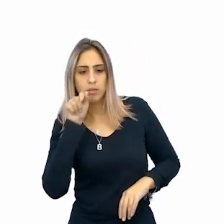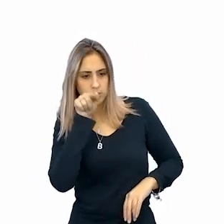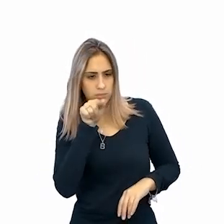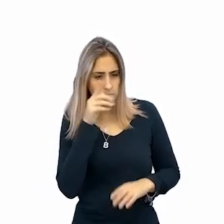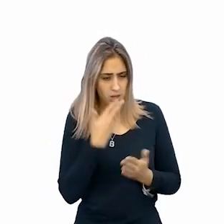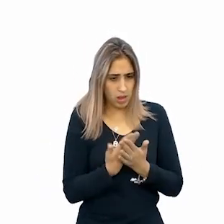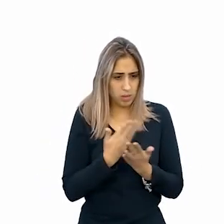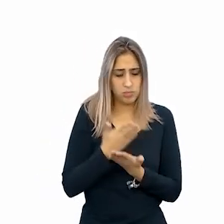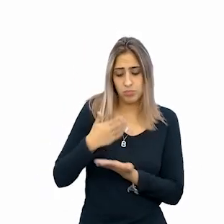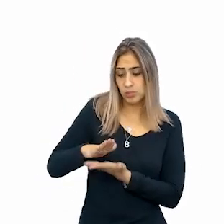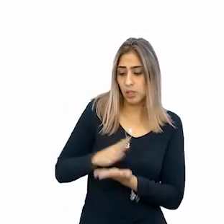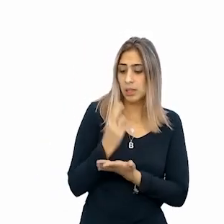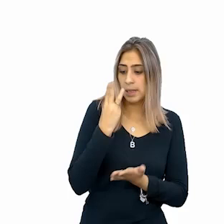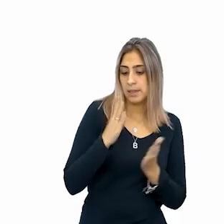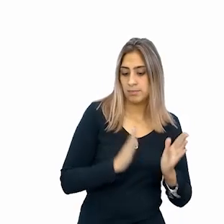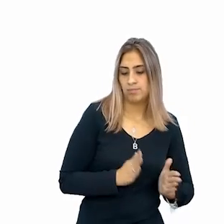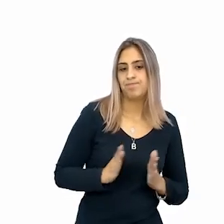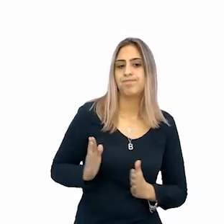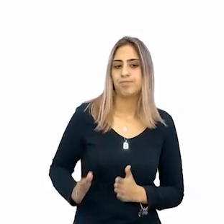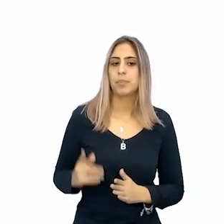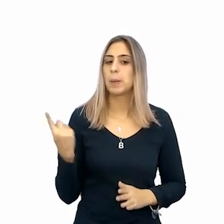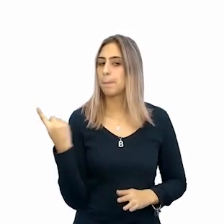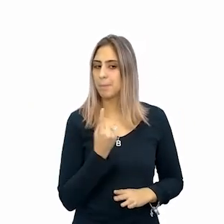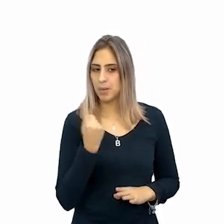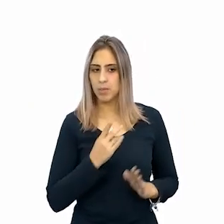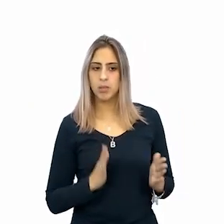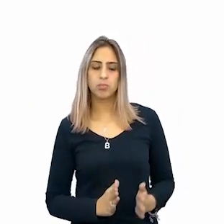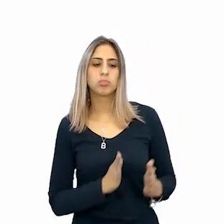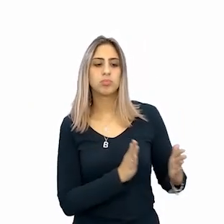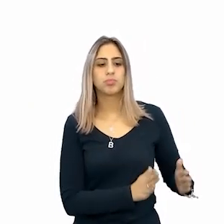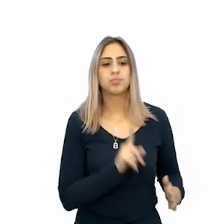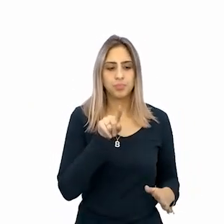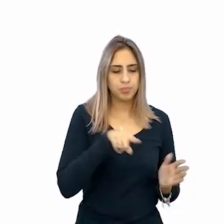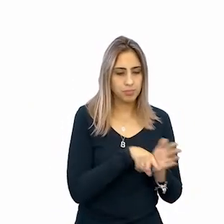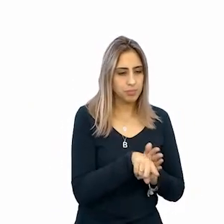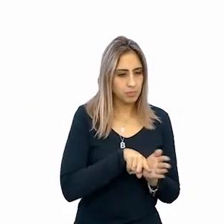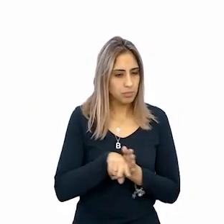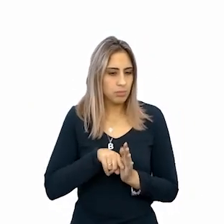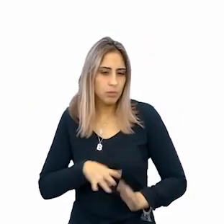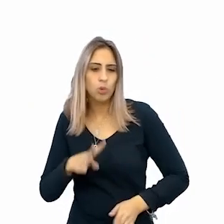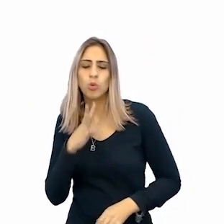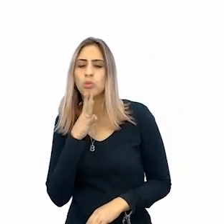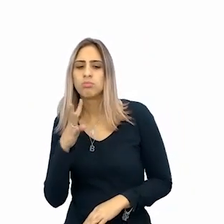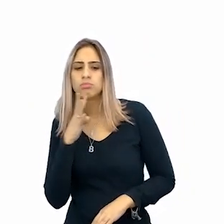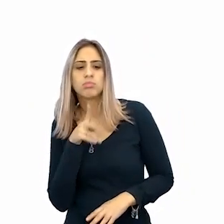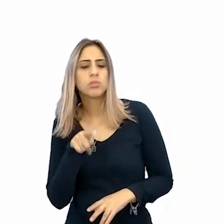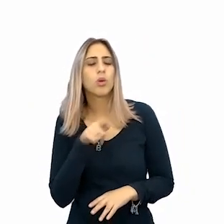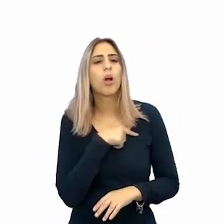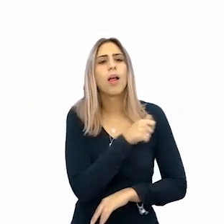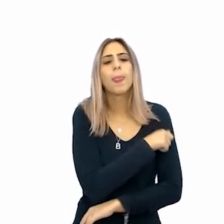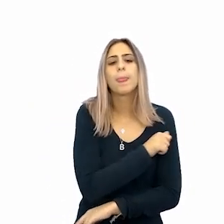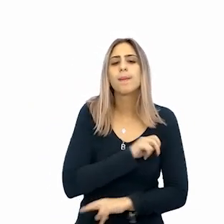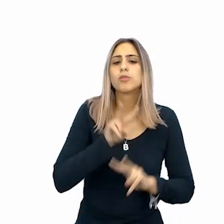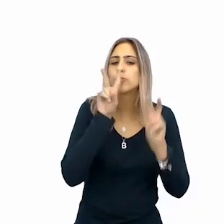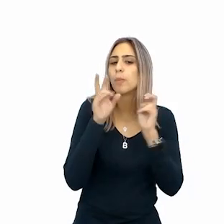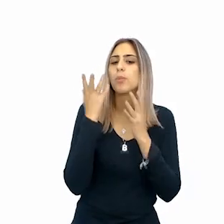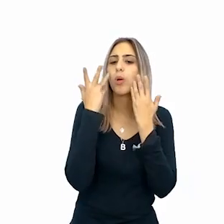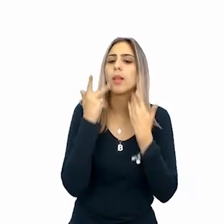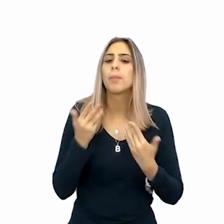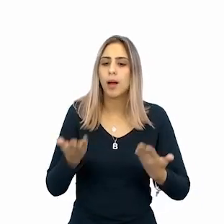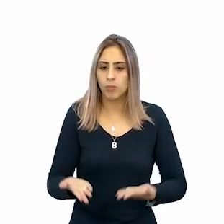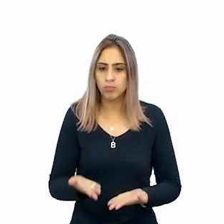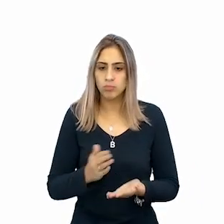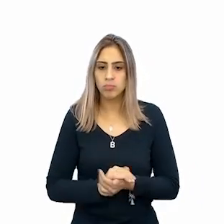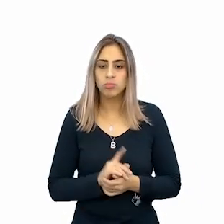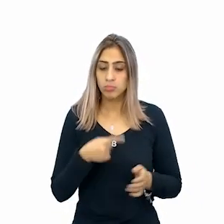professores, se divide em 3 momentos. O primeiro momento é o levantamento dos conhecimentos dos alunos sobre o animal,